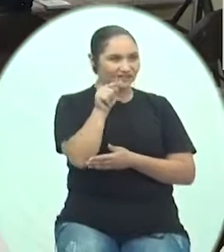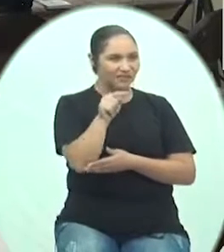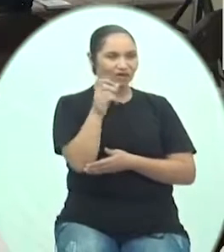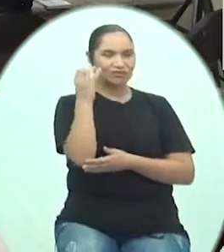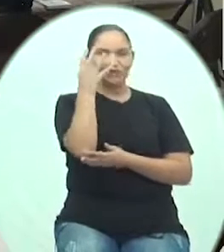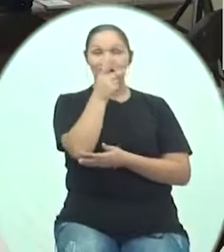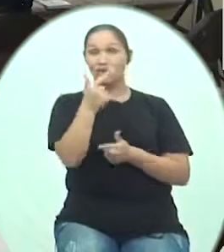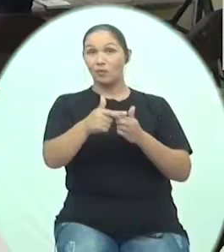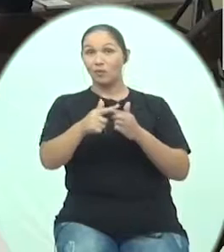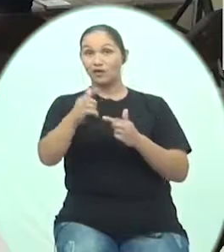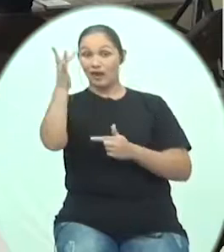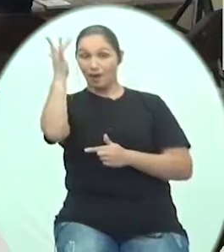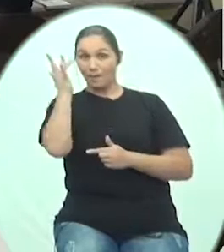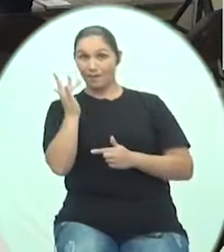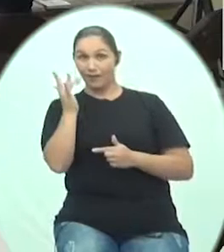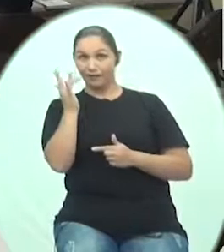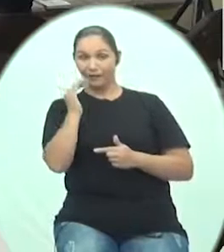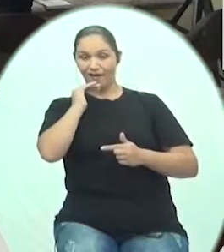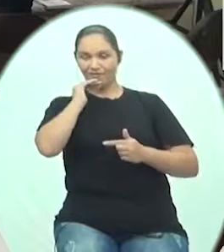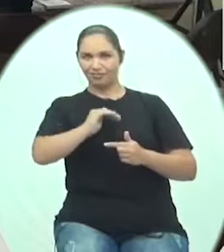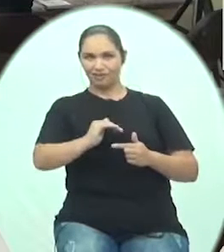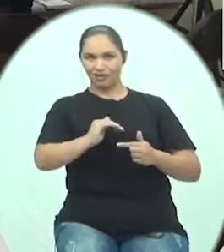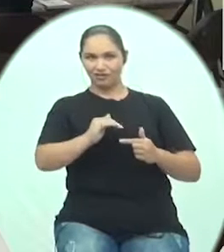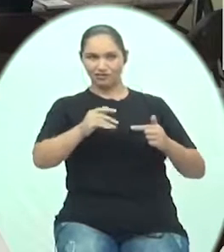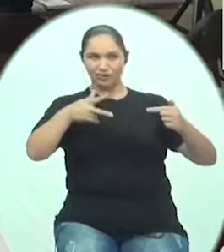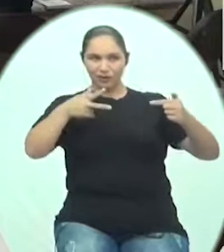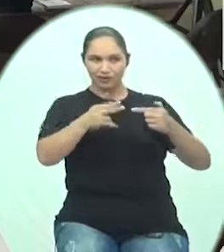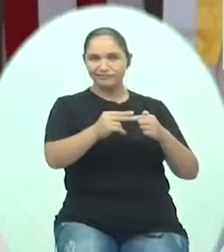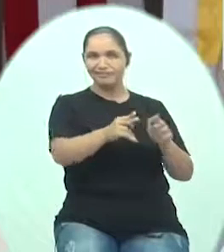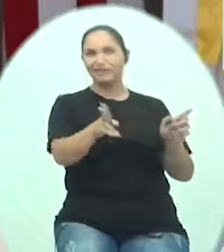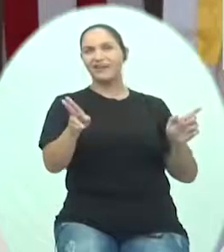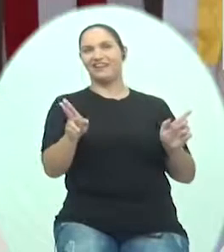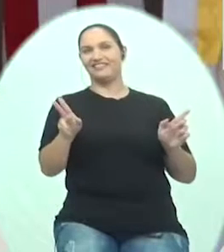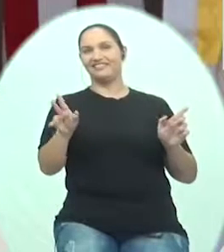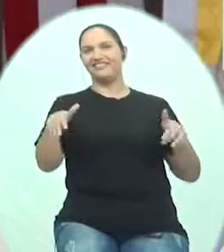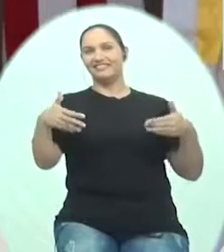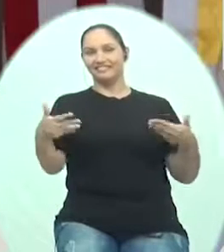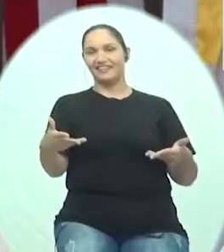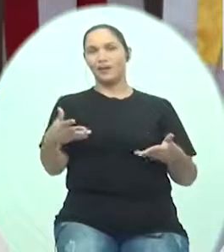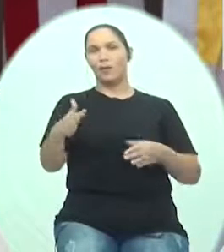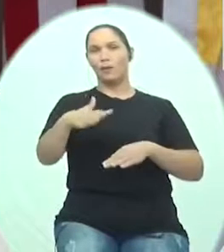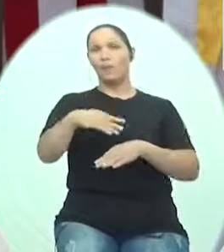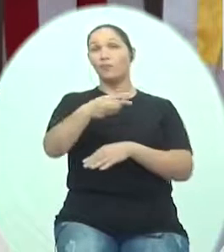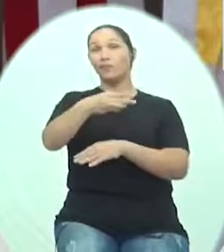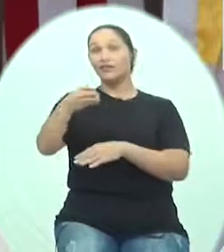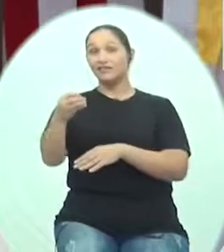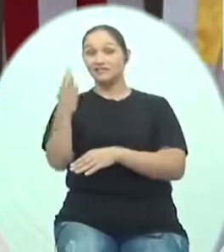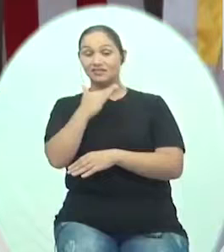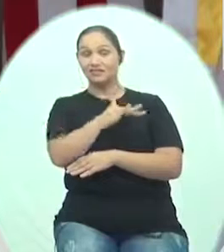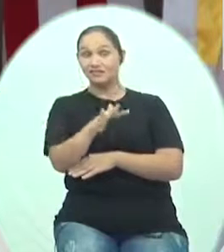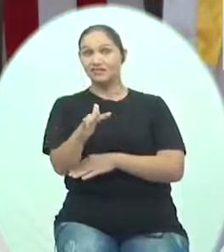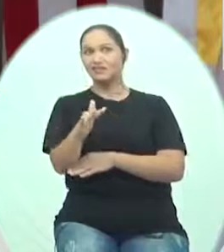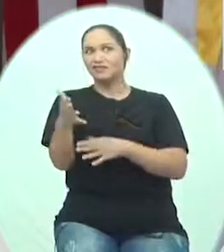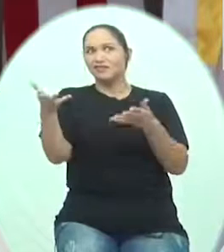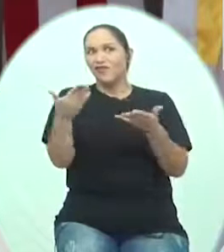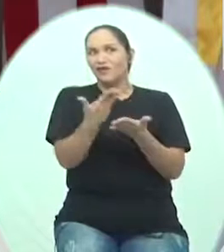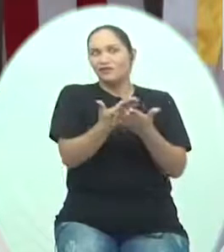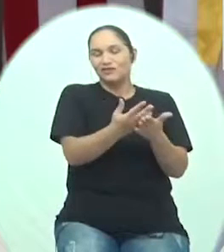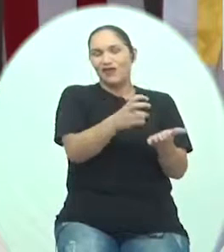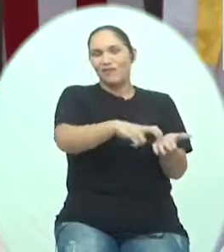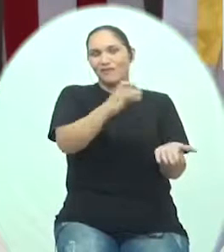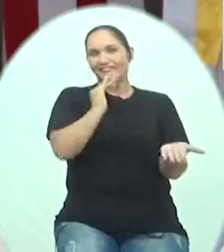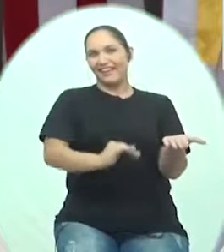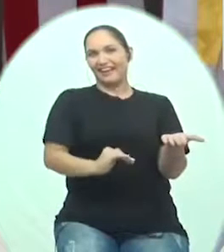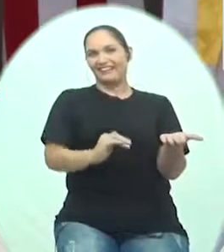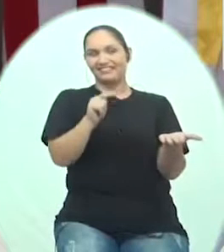tarde né amanhã de tardinha né mas e 300 crianças de período integral